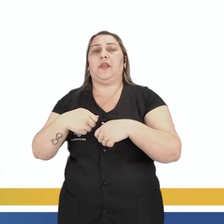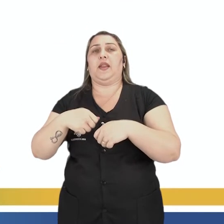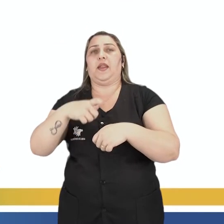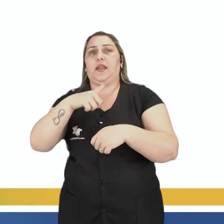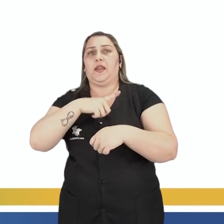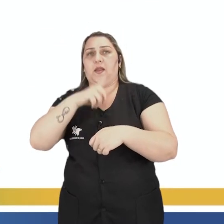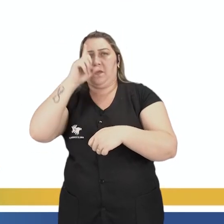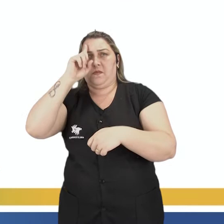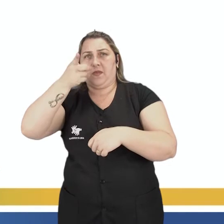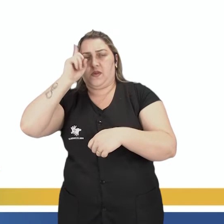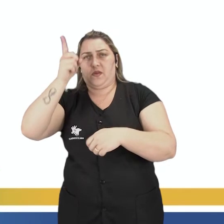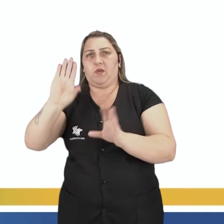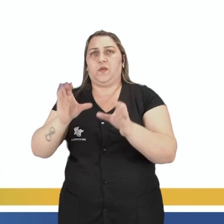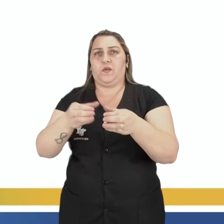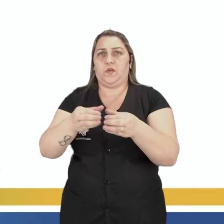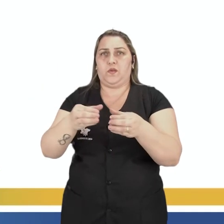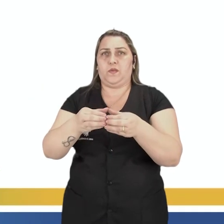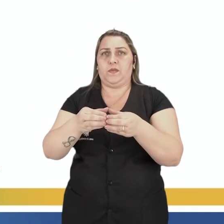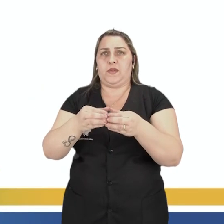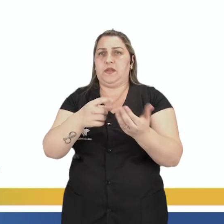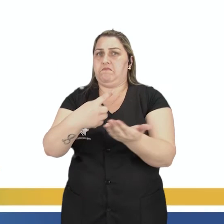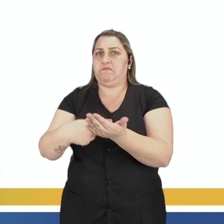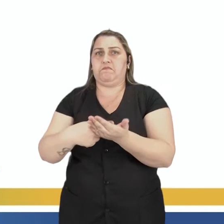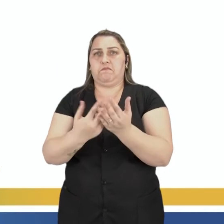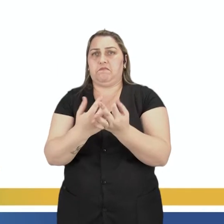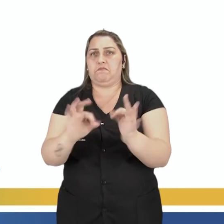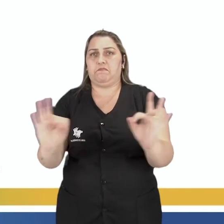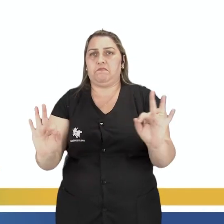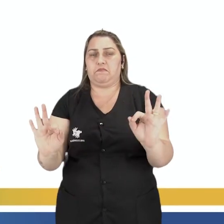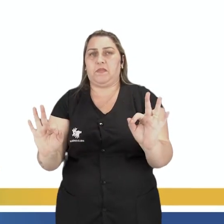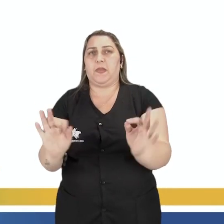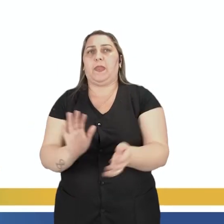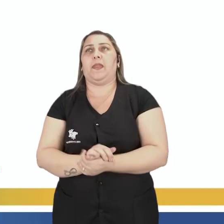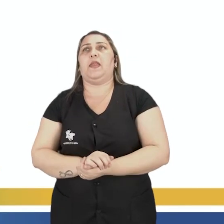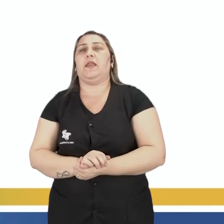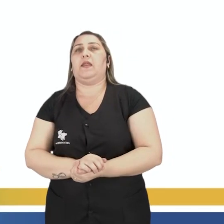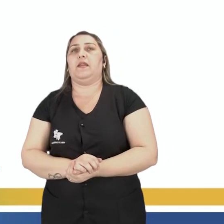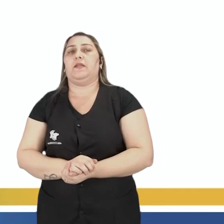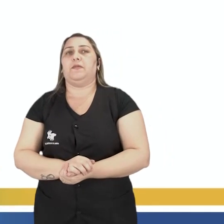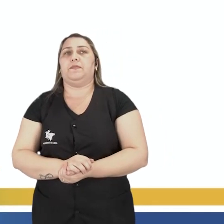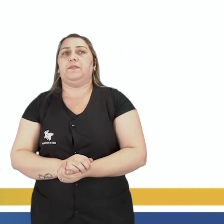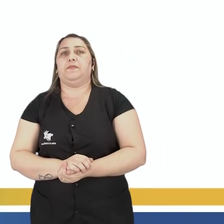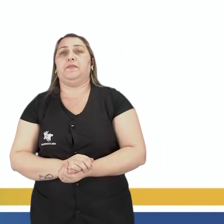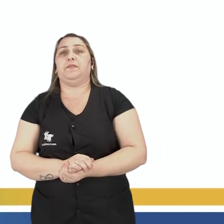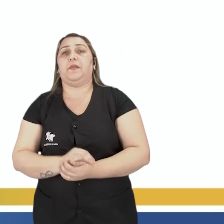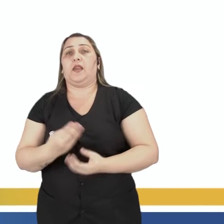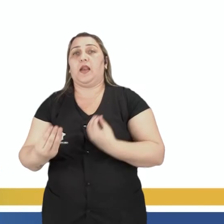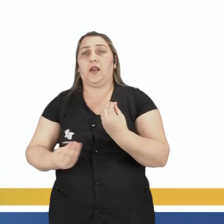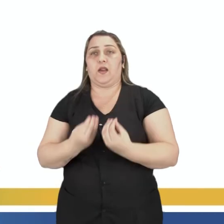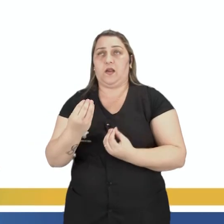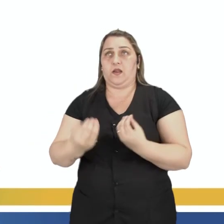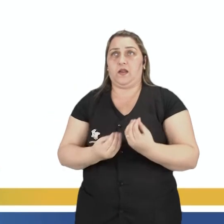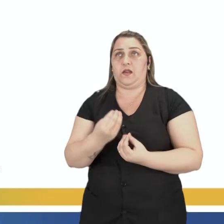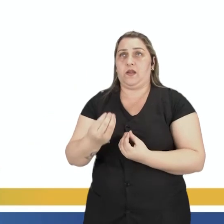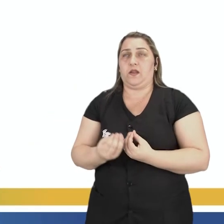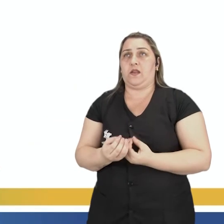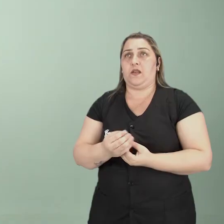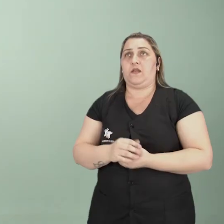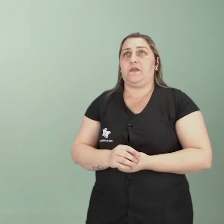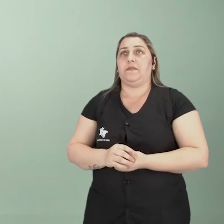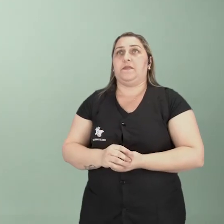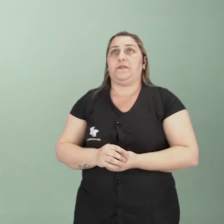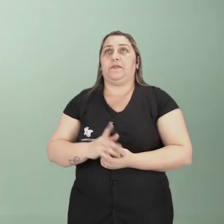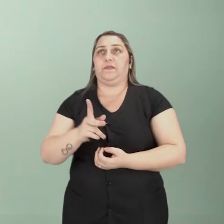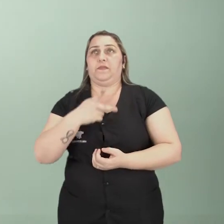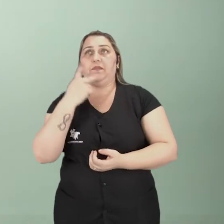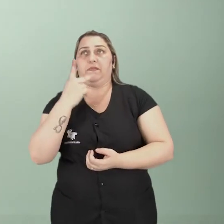dominar, comandando as ações do grupo sem acordos. Galerinha, Como a gente está falando, né, volte aqui comigo, como a gente